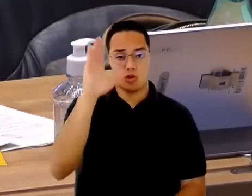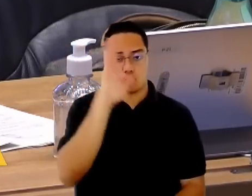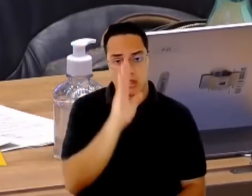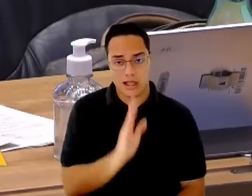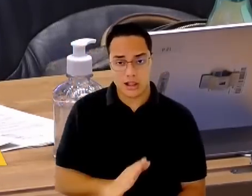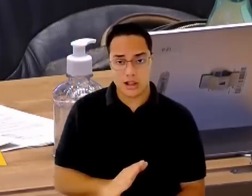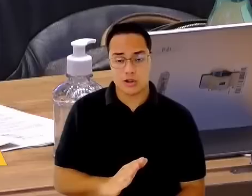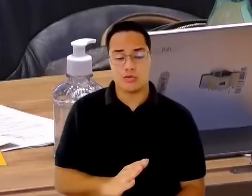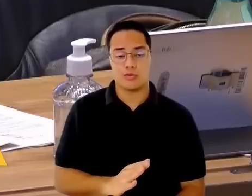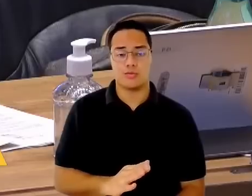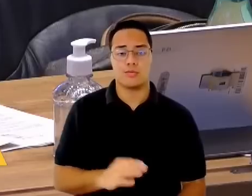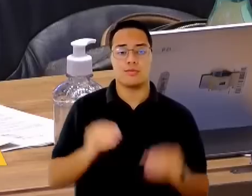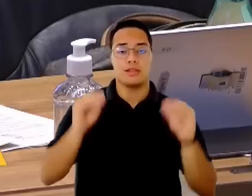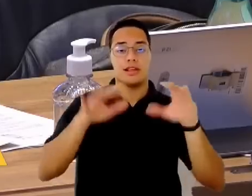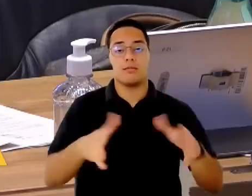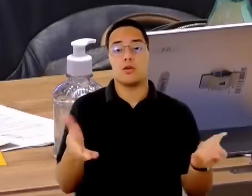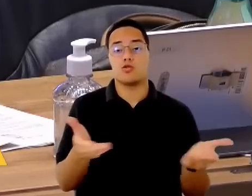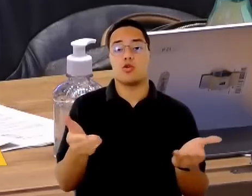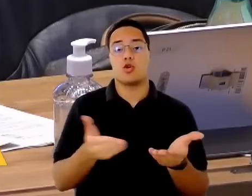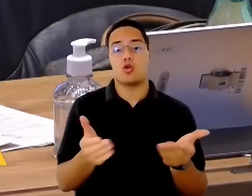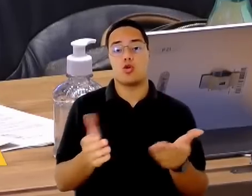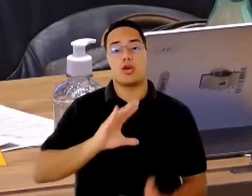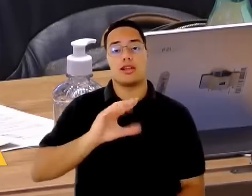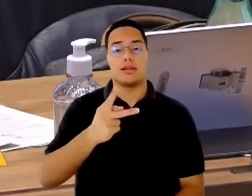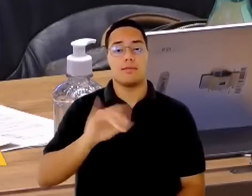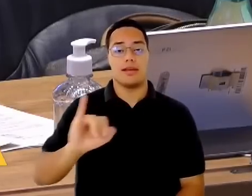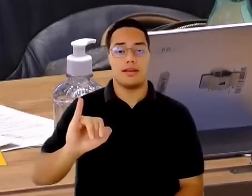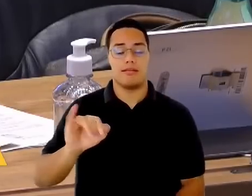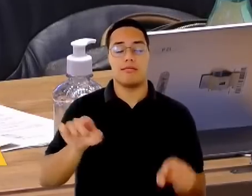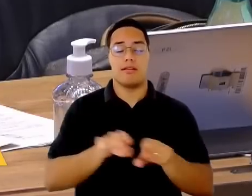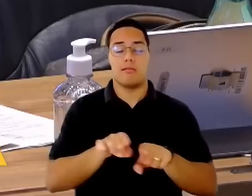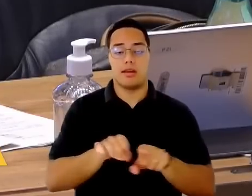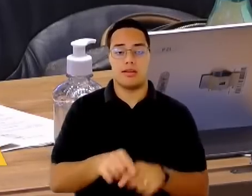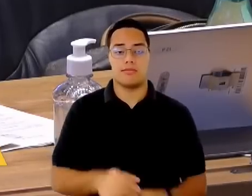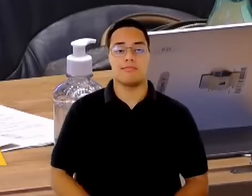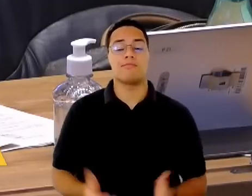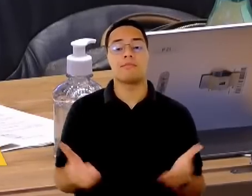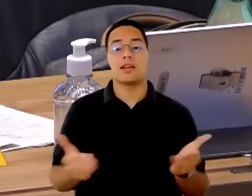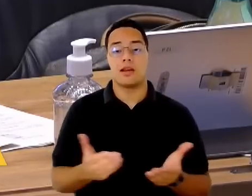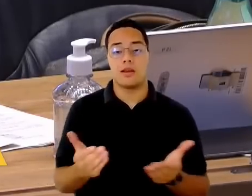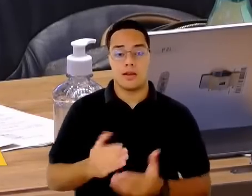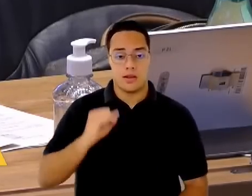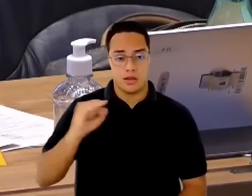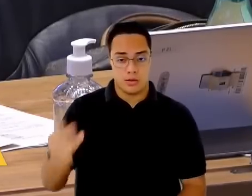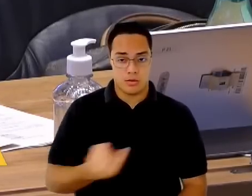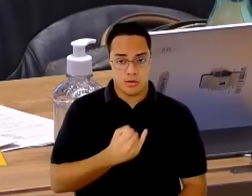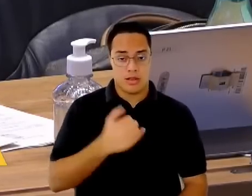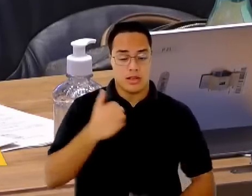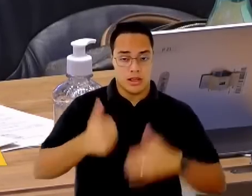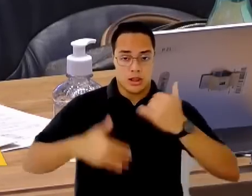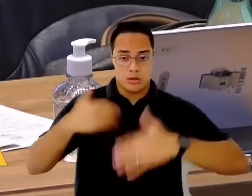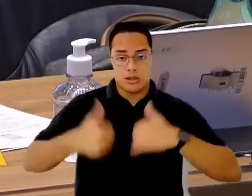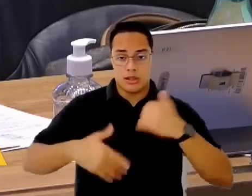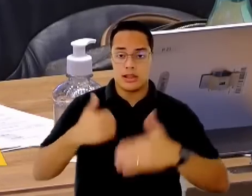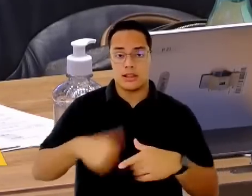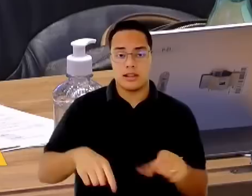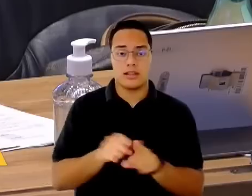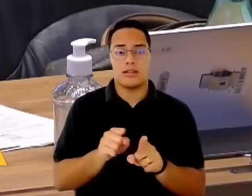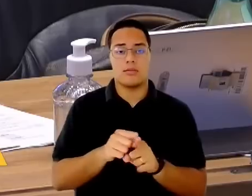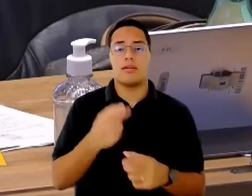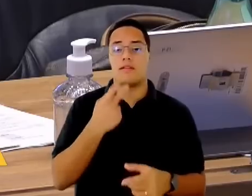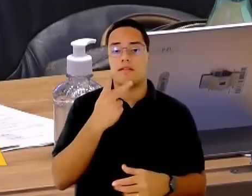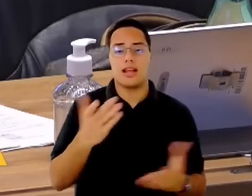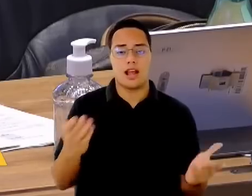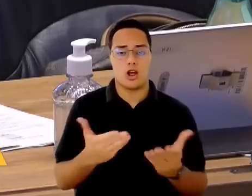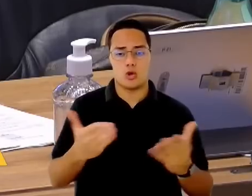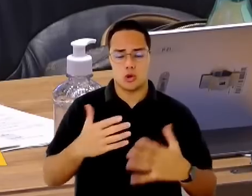eu quero aproveitar a oportunidade aqui nessa nessa fala e dizer que eu tô muito feliz hoje